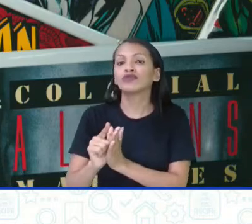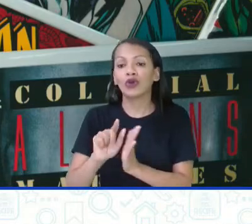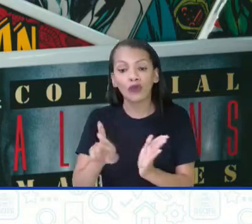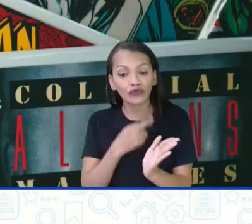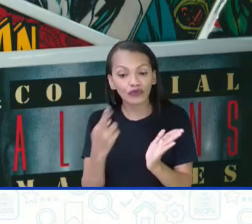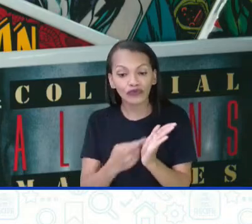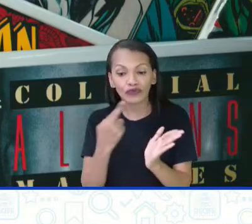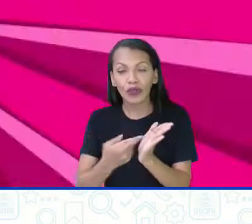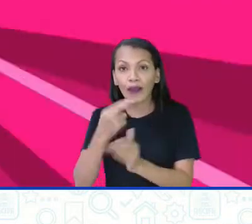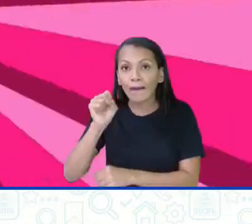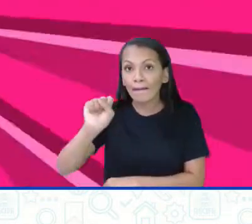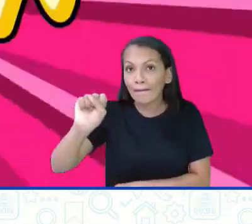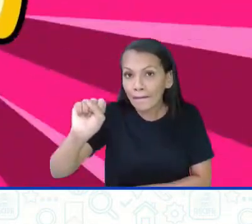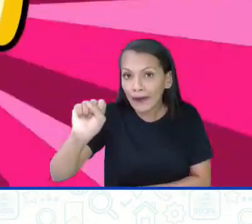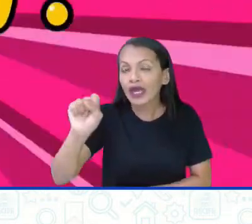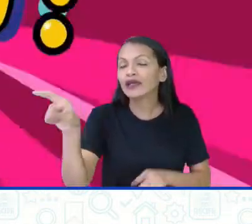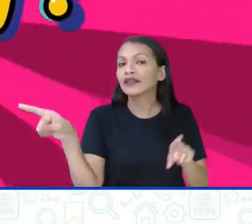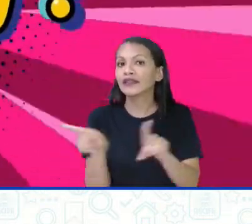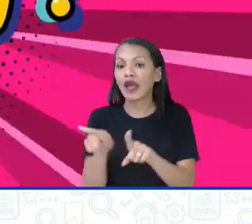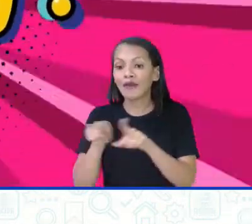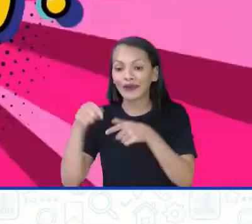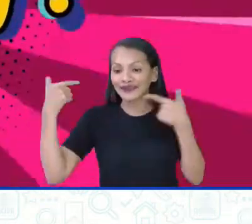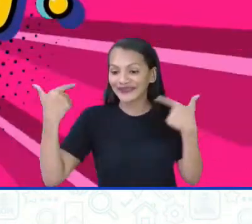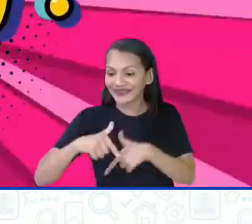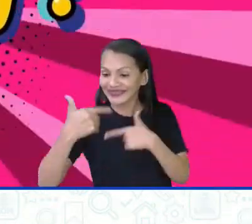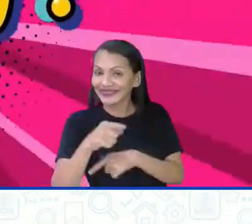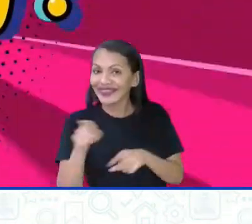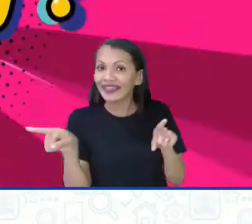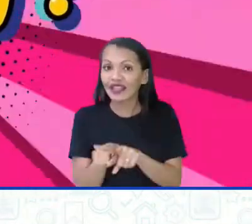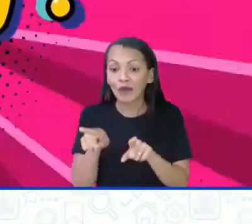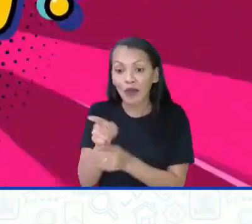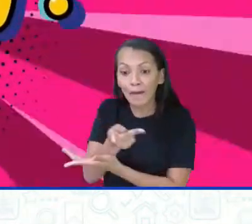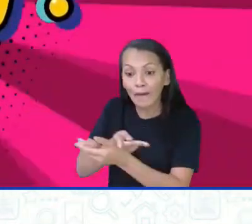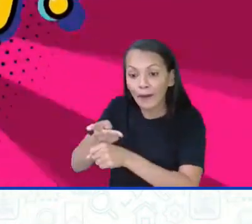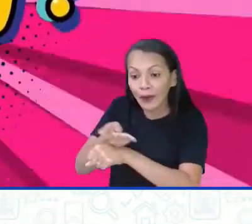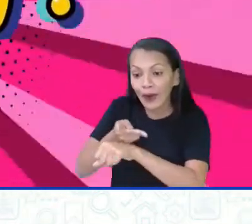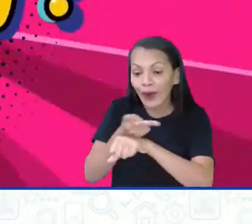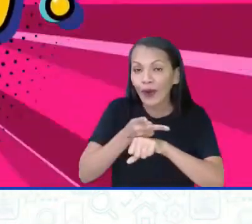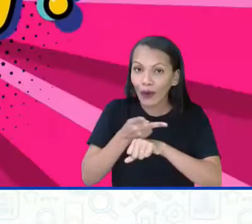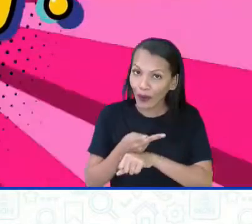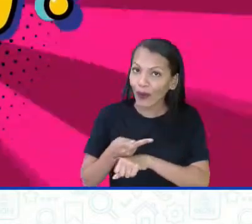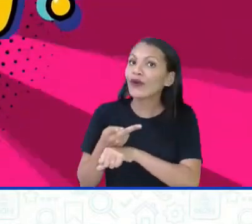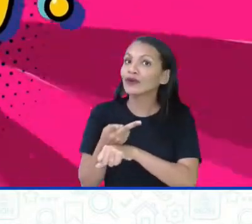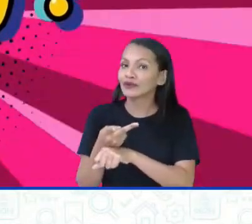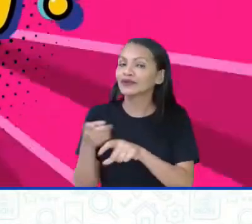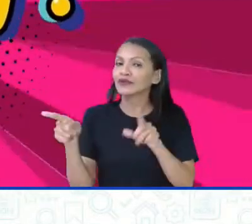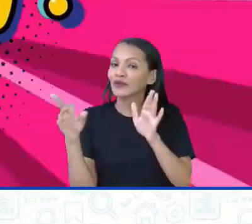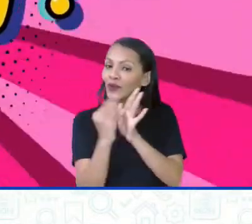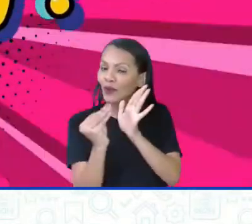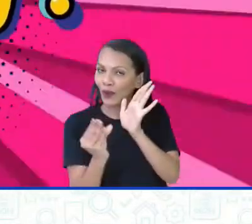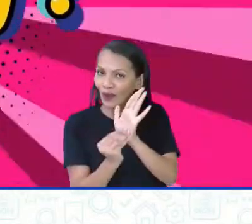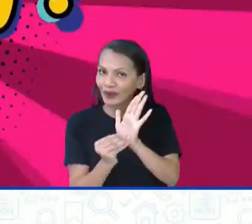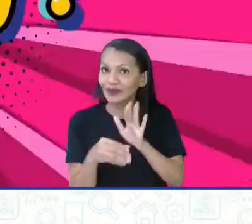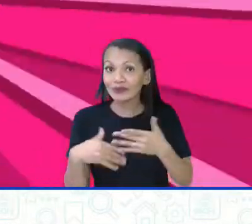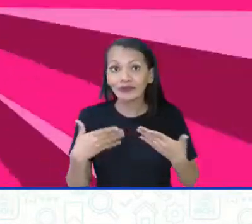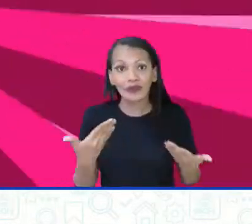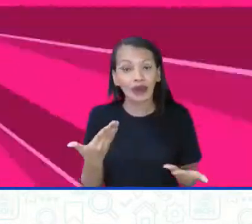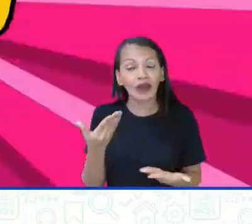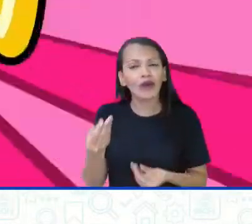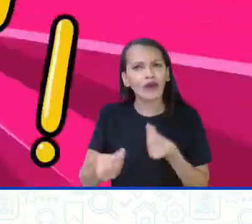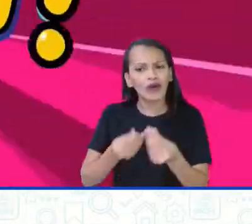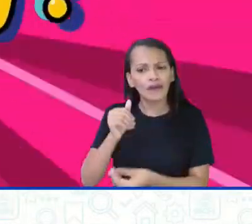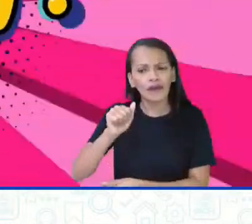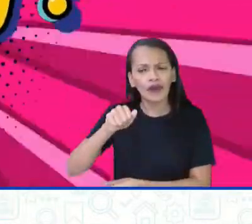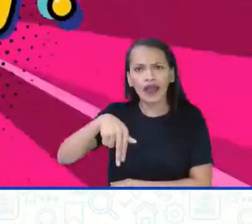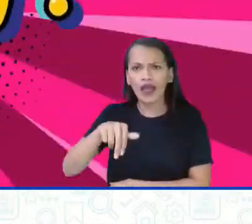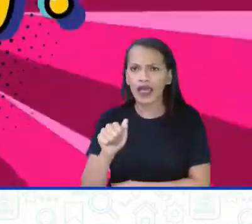super-heróis, tirinhas de humor, e ela tem procurado bastante esse tipo de conteúdo. Como Ana é